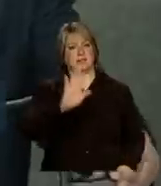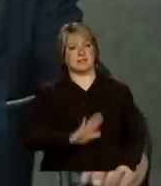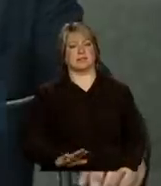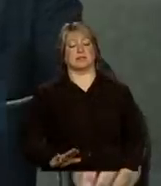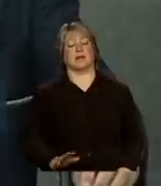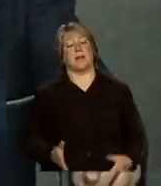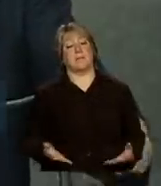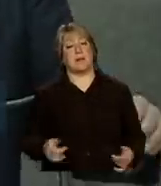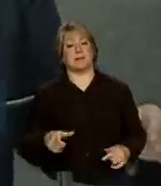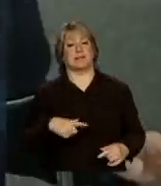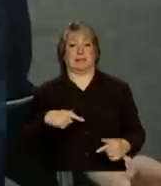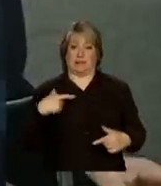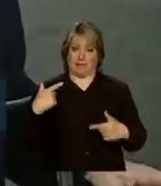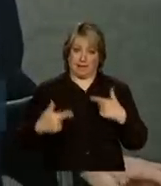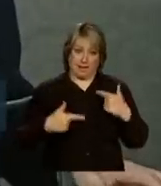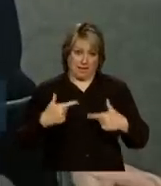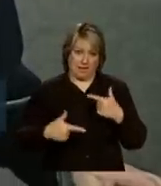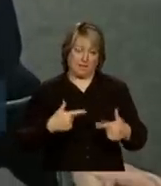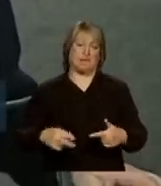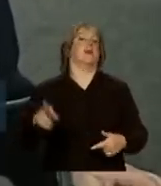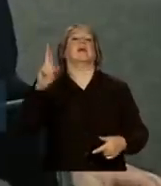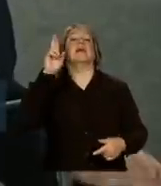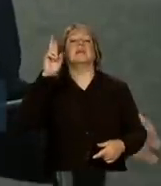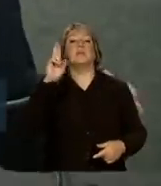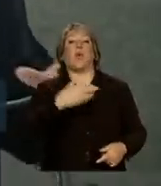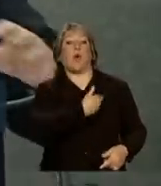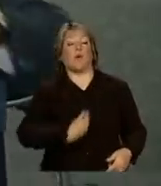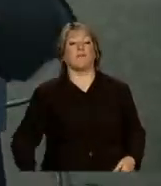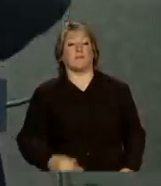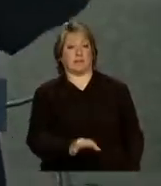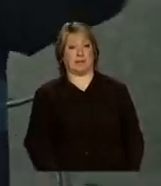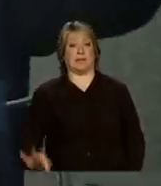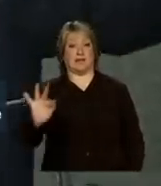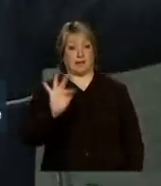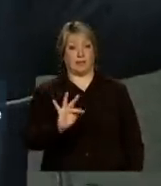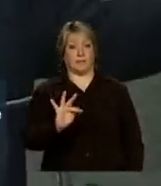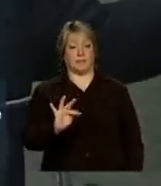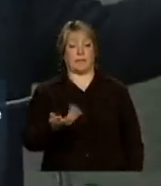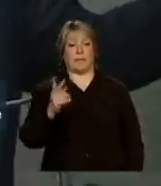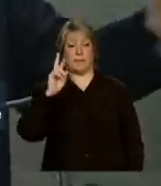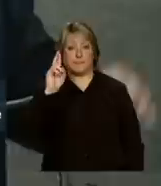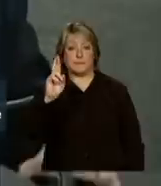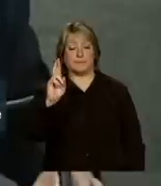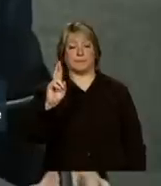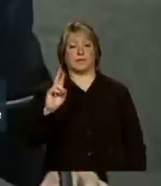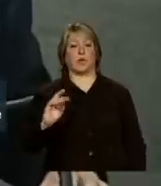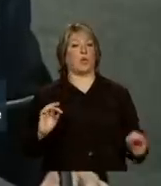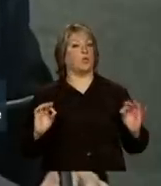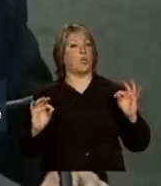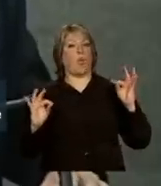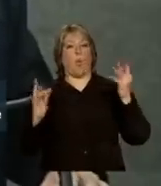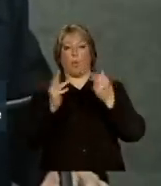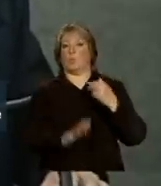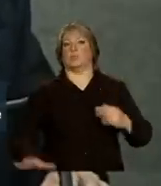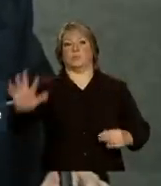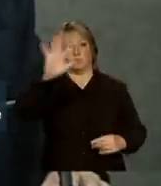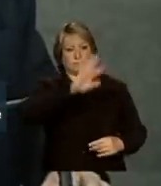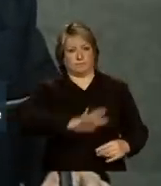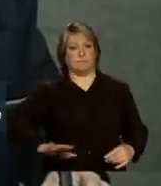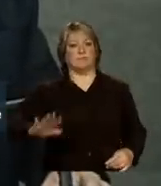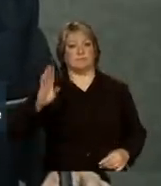uma tarefa na dimensão das responsabilidades do governo federal com responsabilidad sobre todo território